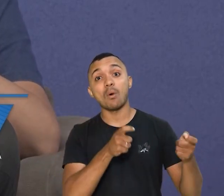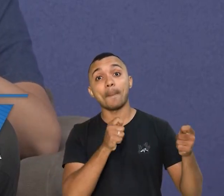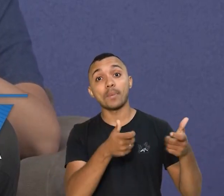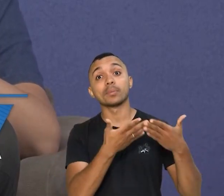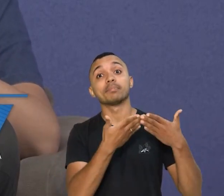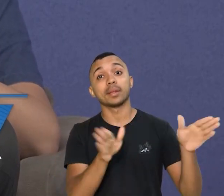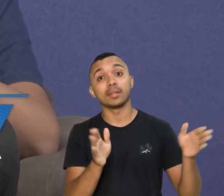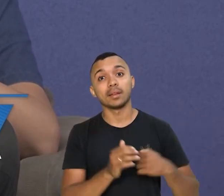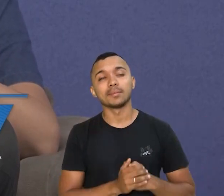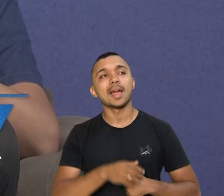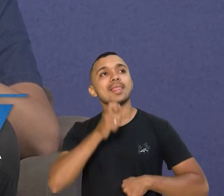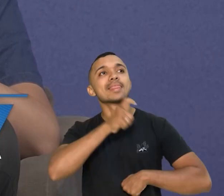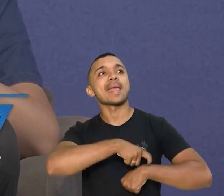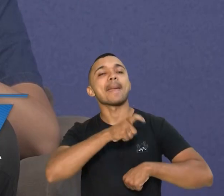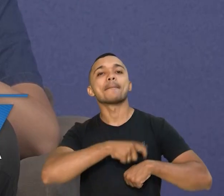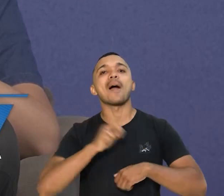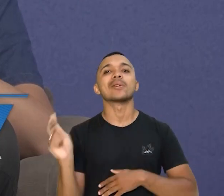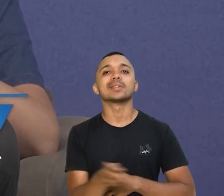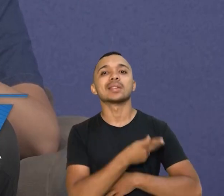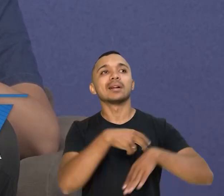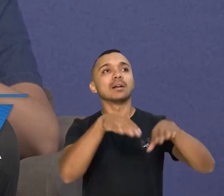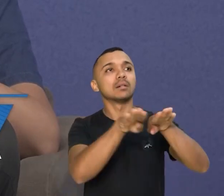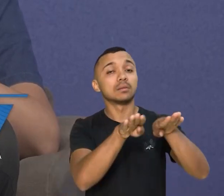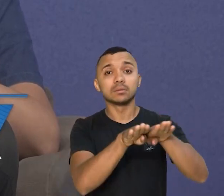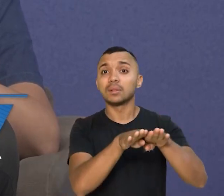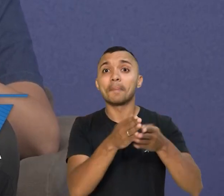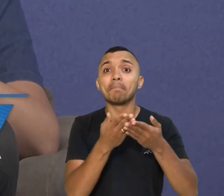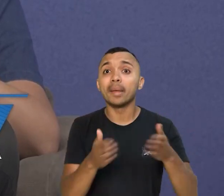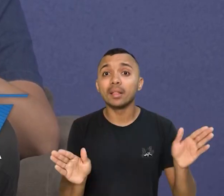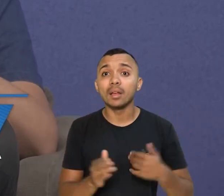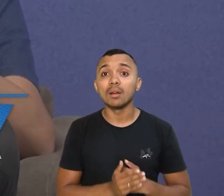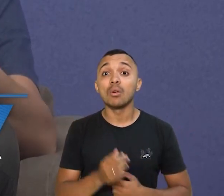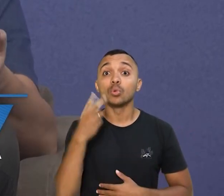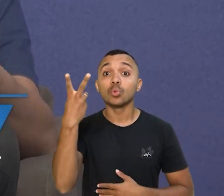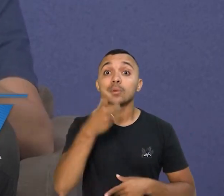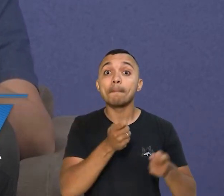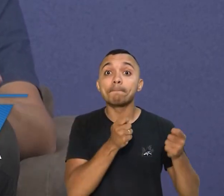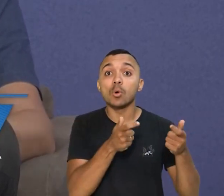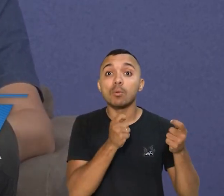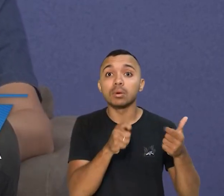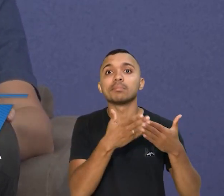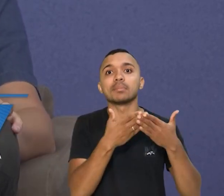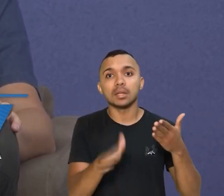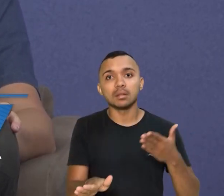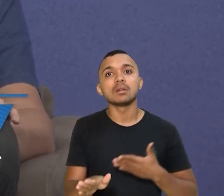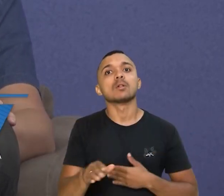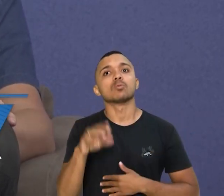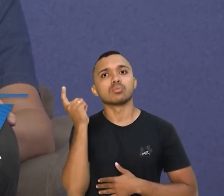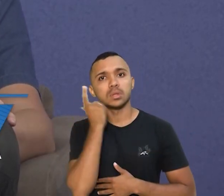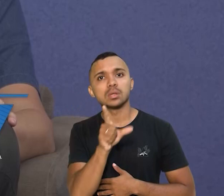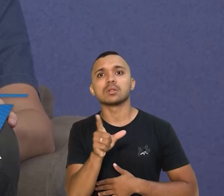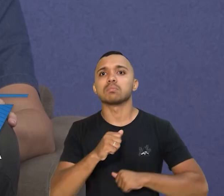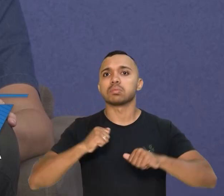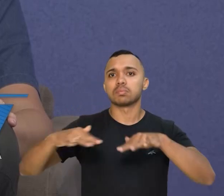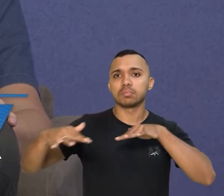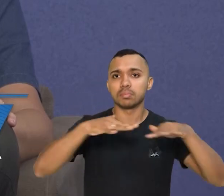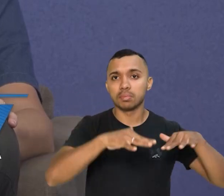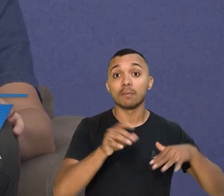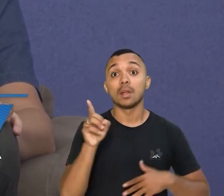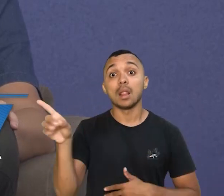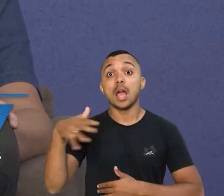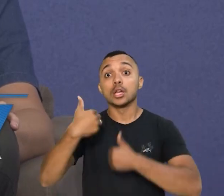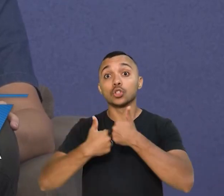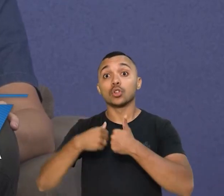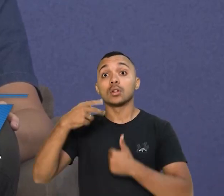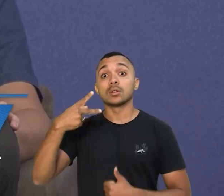para ter empatado esse jogo. Aí é muito mais fraco que o Fortaleza. O Fortaleza jogou muito melhor. Teve domínio territorial, mas faltou contundência. O Pikachu perdeu um gol que